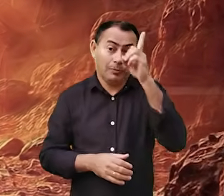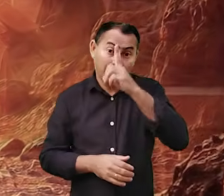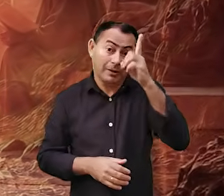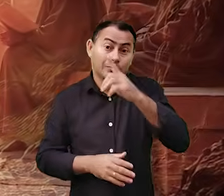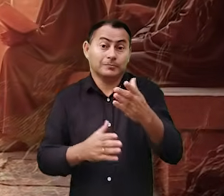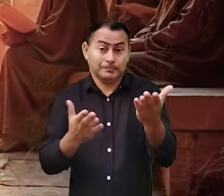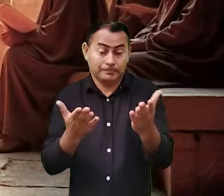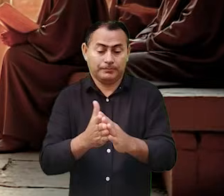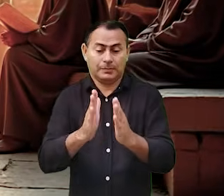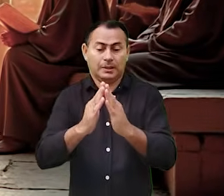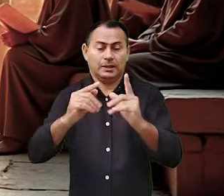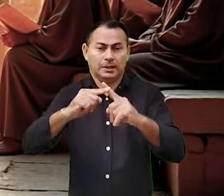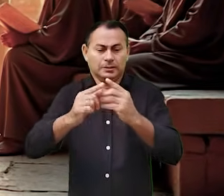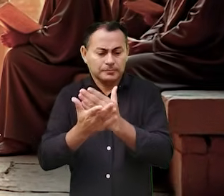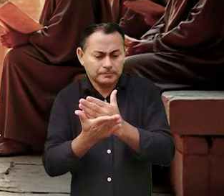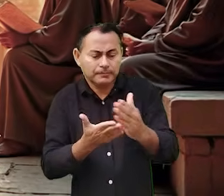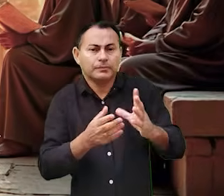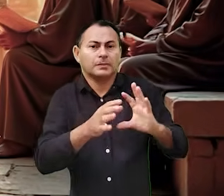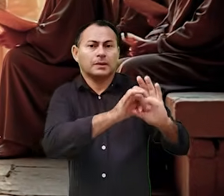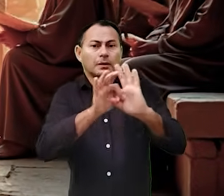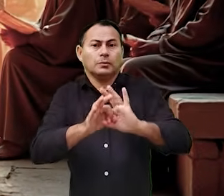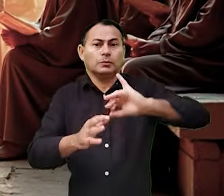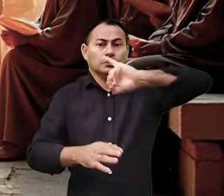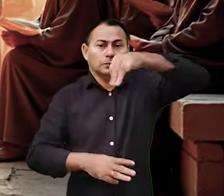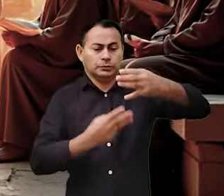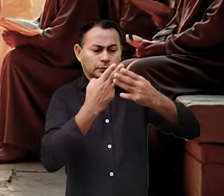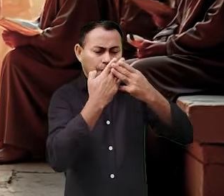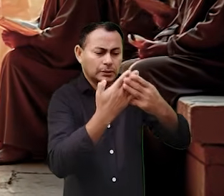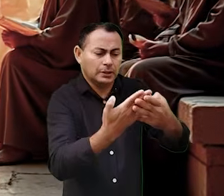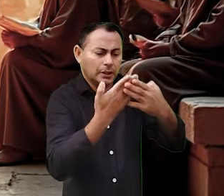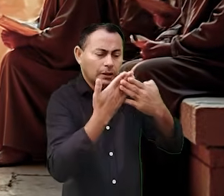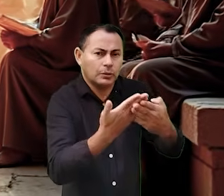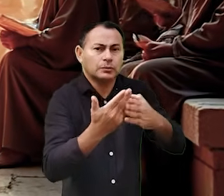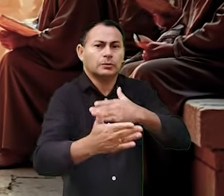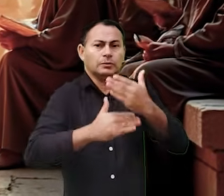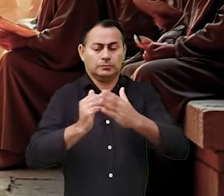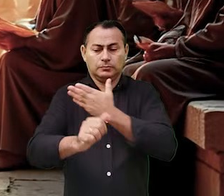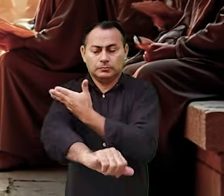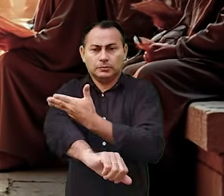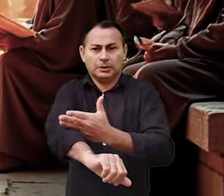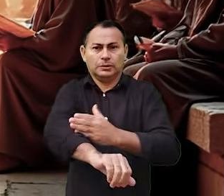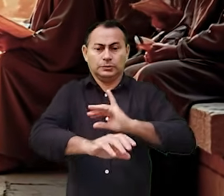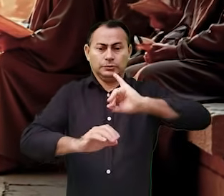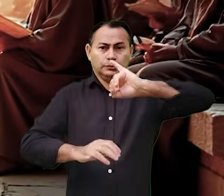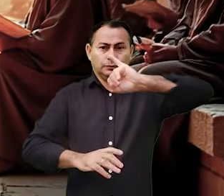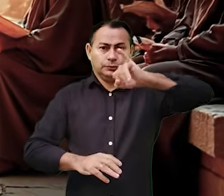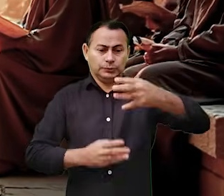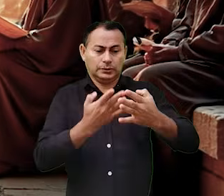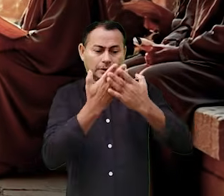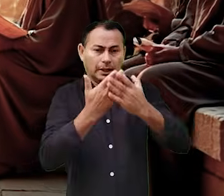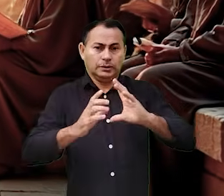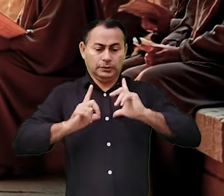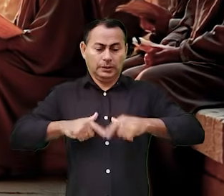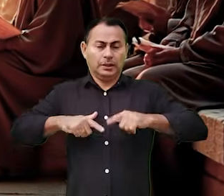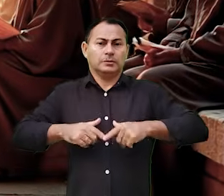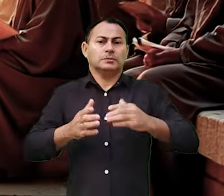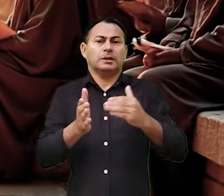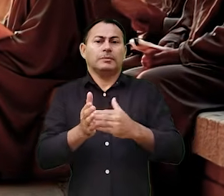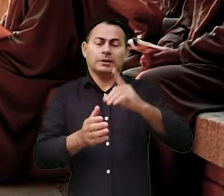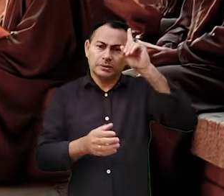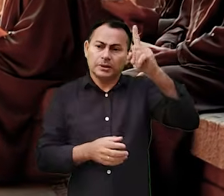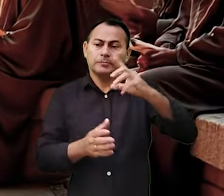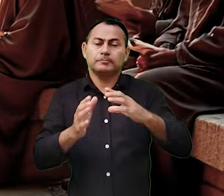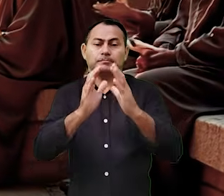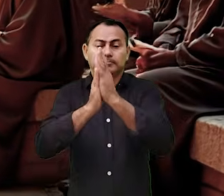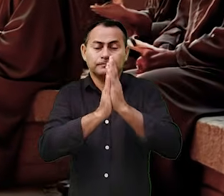semana. A igreja primitiva reunia judeus com todos os seus costumes judaicos e gentios que jamais tinham separado o 7º dia